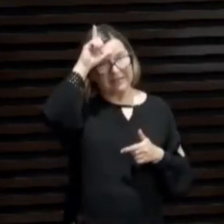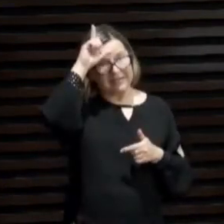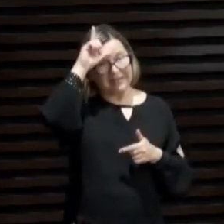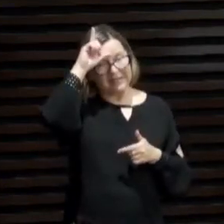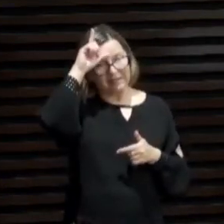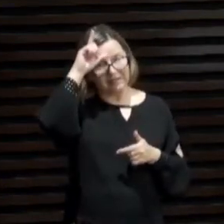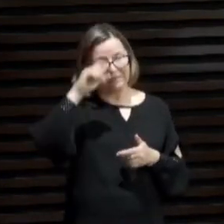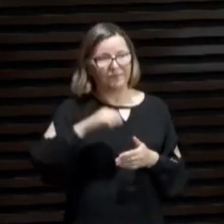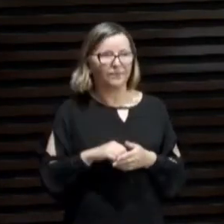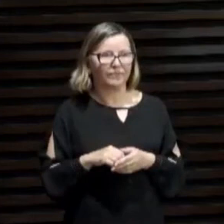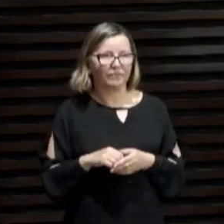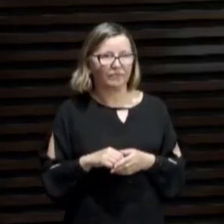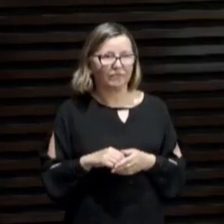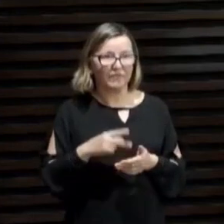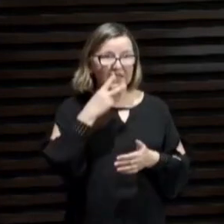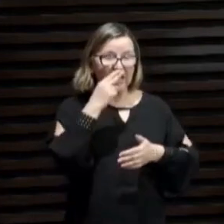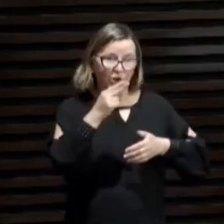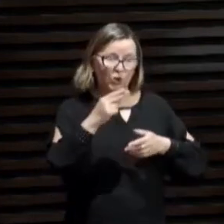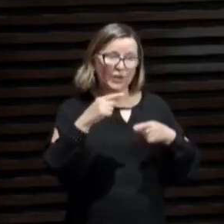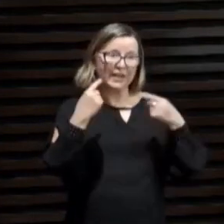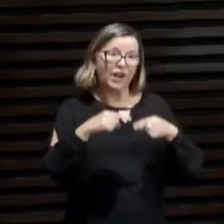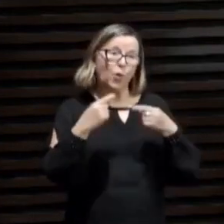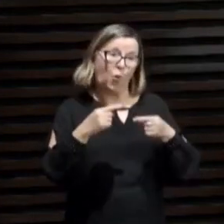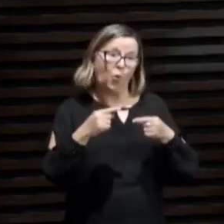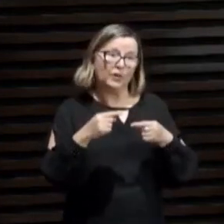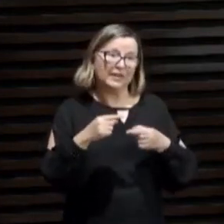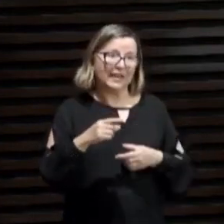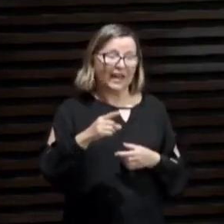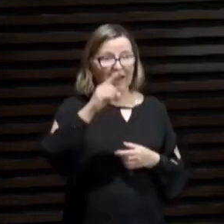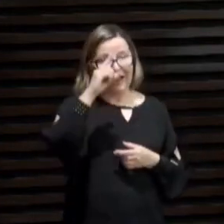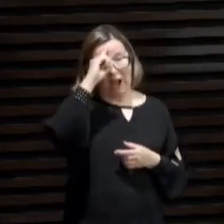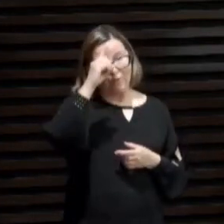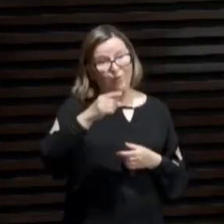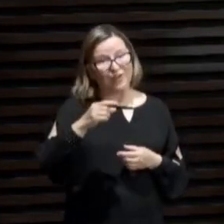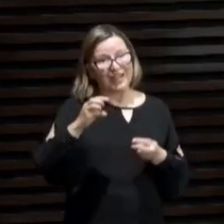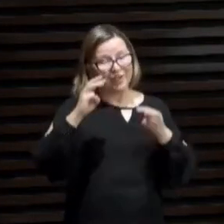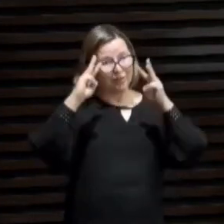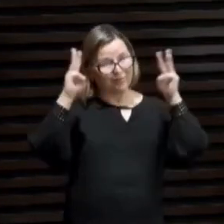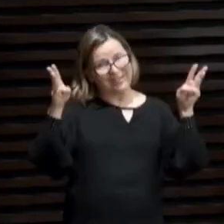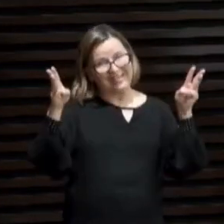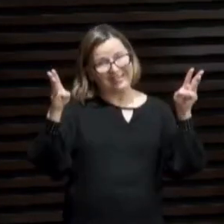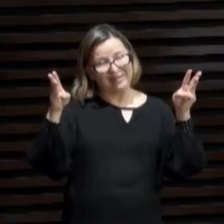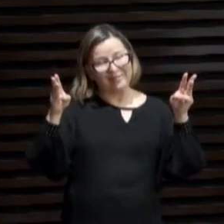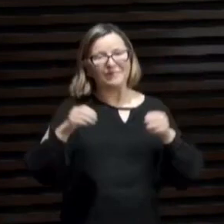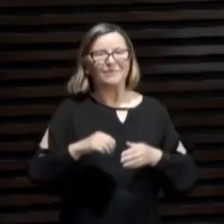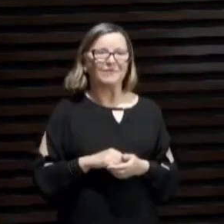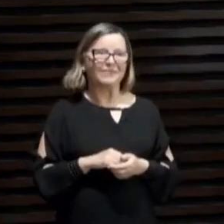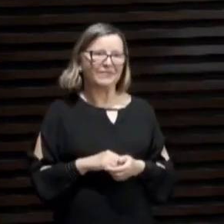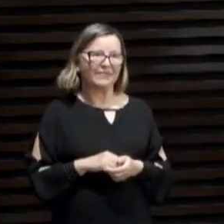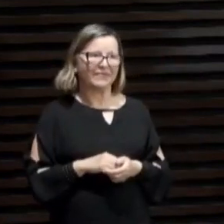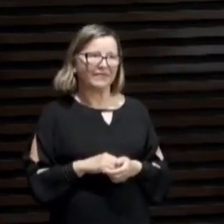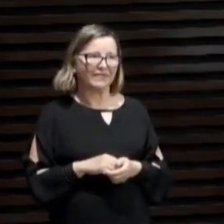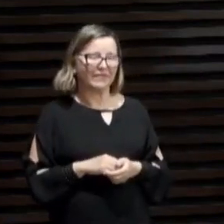insurreição contra a autoridade devida que tinha ali na igreja, vamos dizer assim, do Antigo